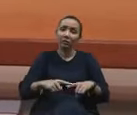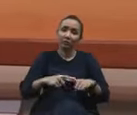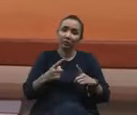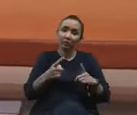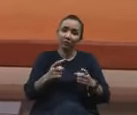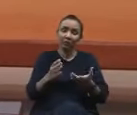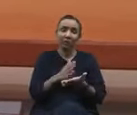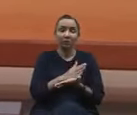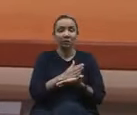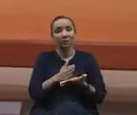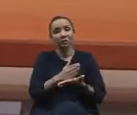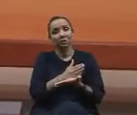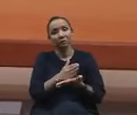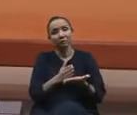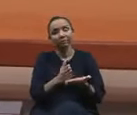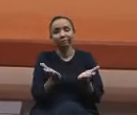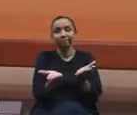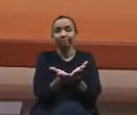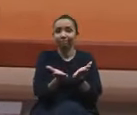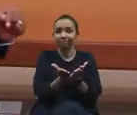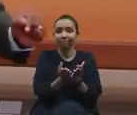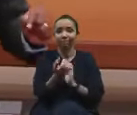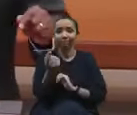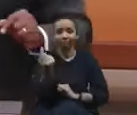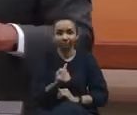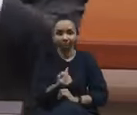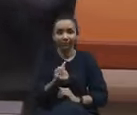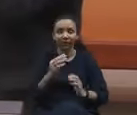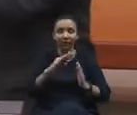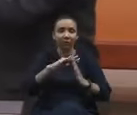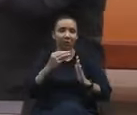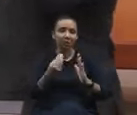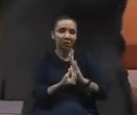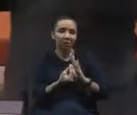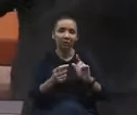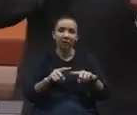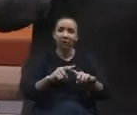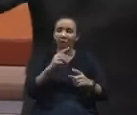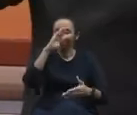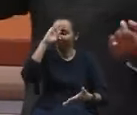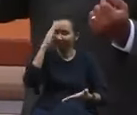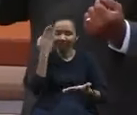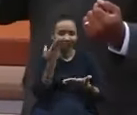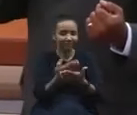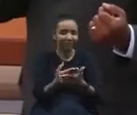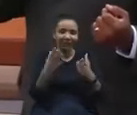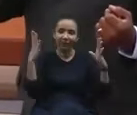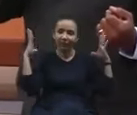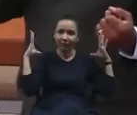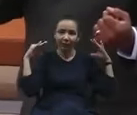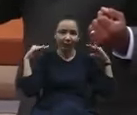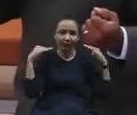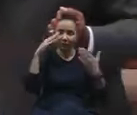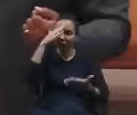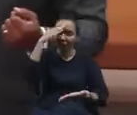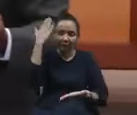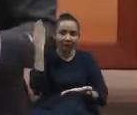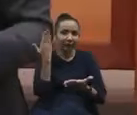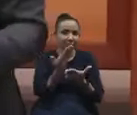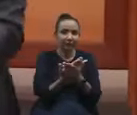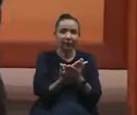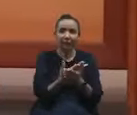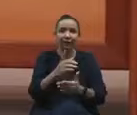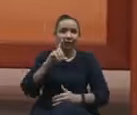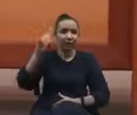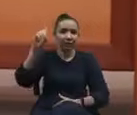anjo que não crê No Poder de Deus que não crê na revelação que não crê nos mistérios do senhor